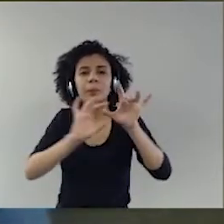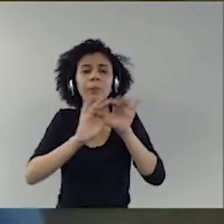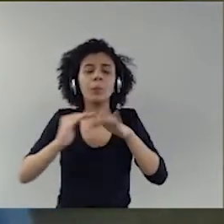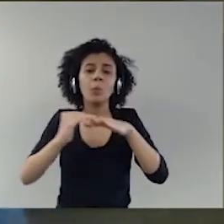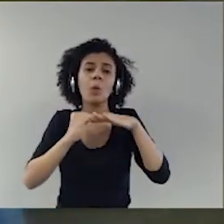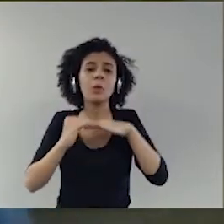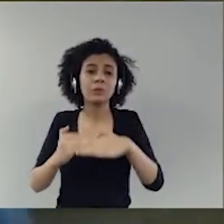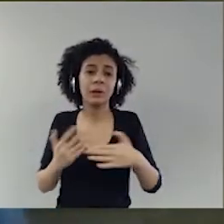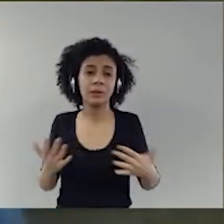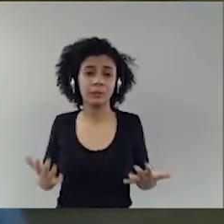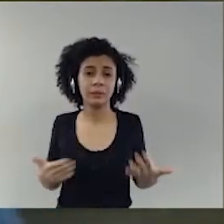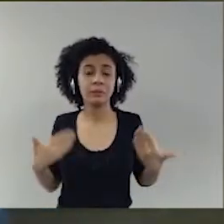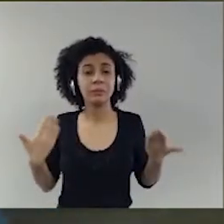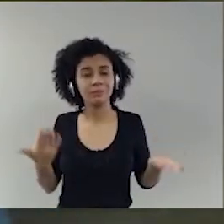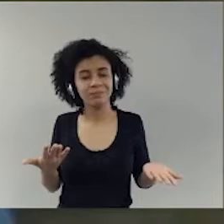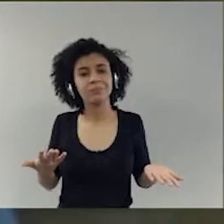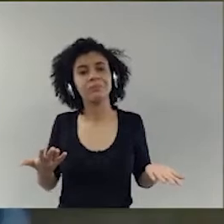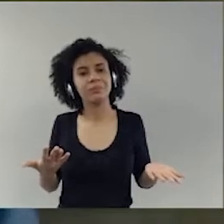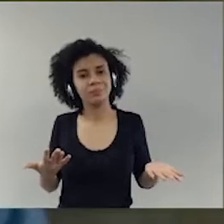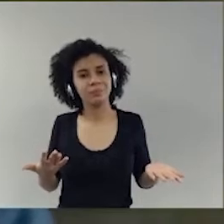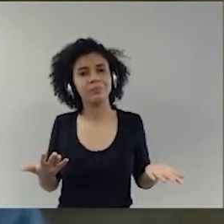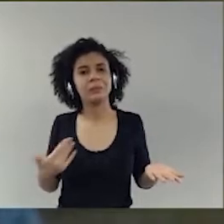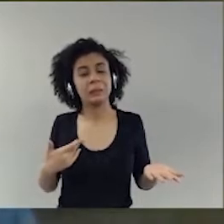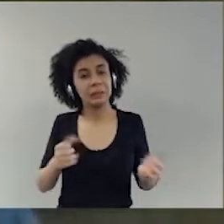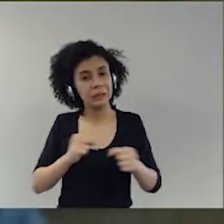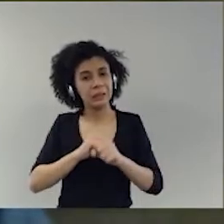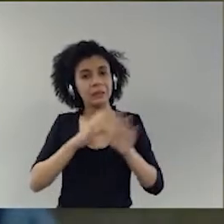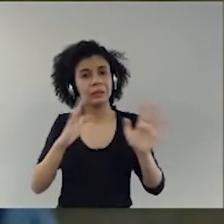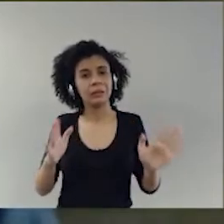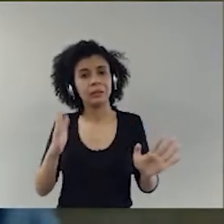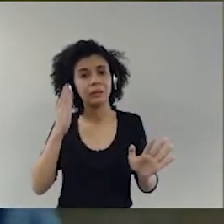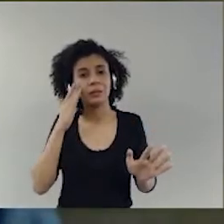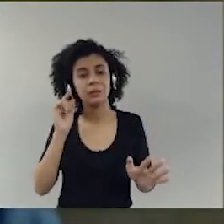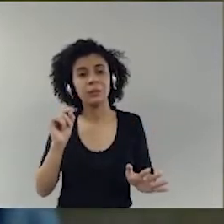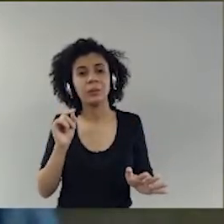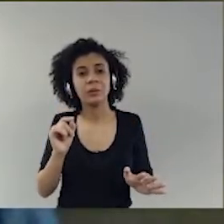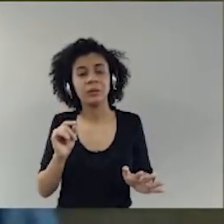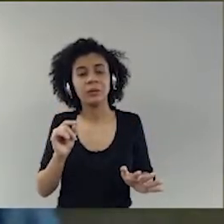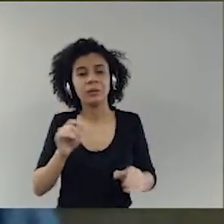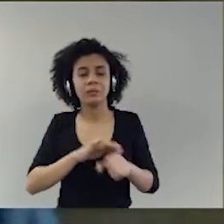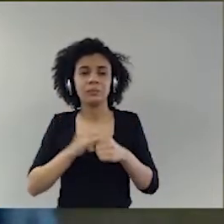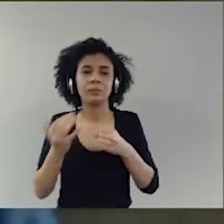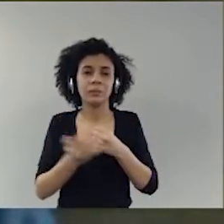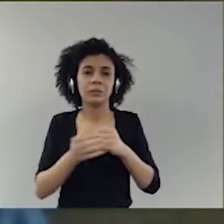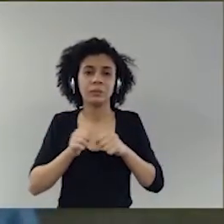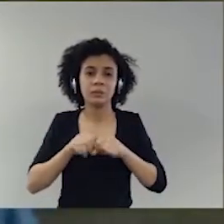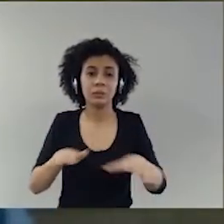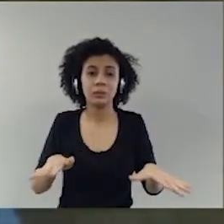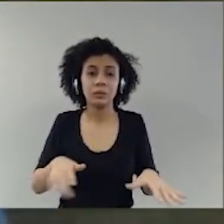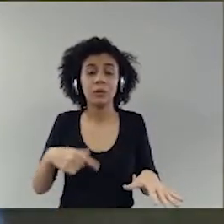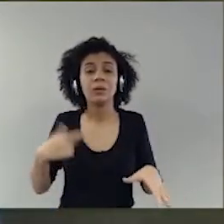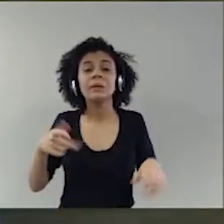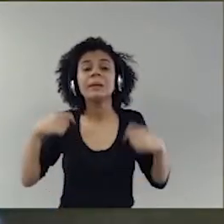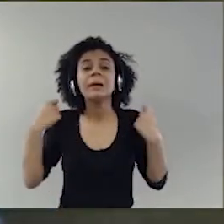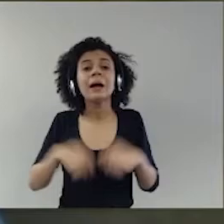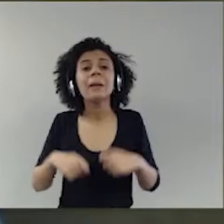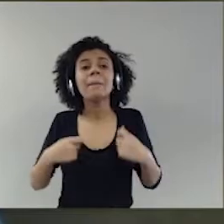né? Então, isso ficou muito claro e ficou muito à prova com a pandemia do coronavírus, que